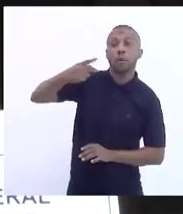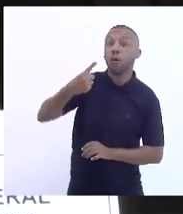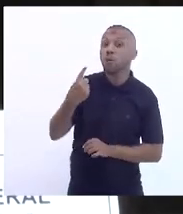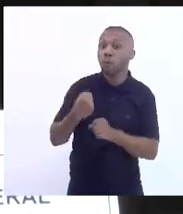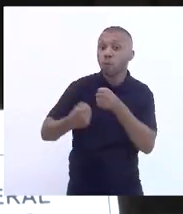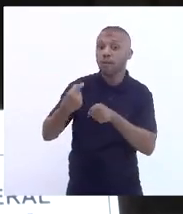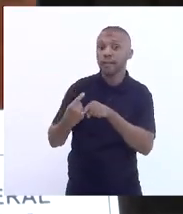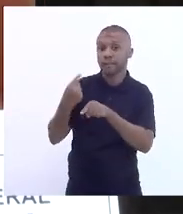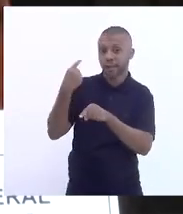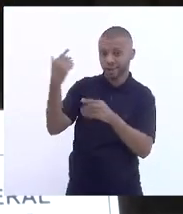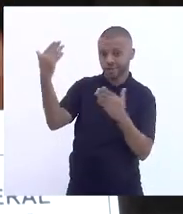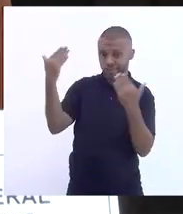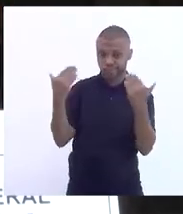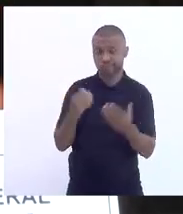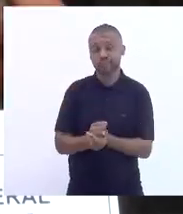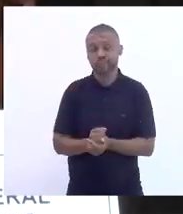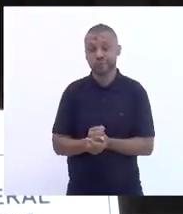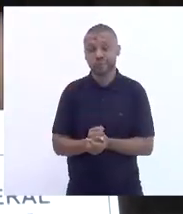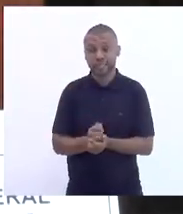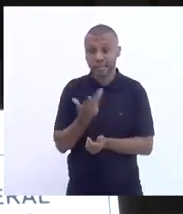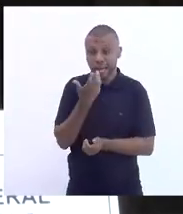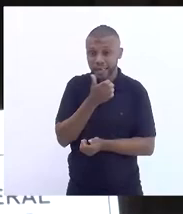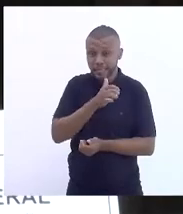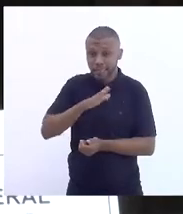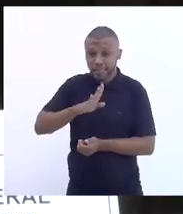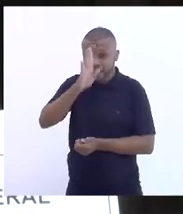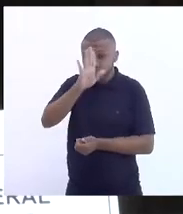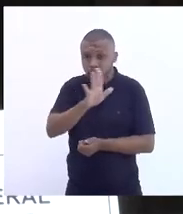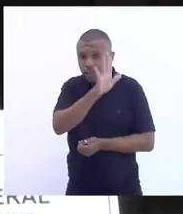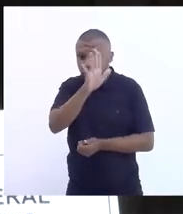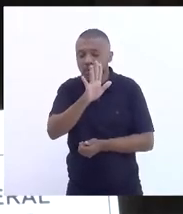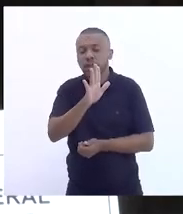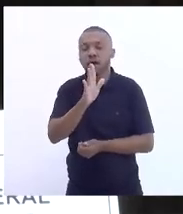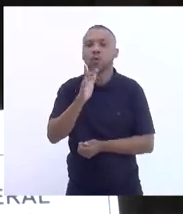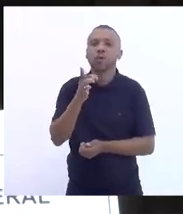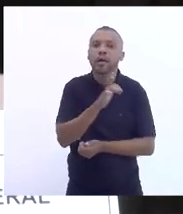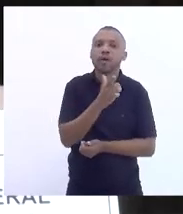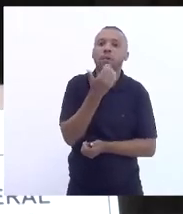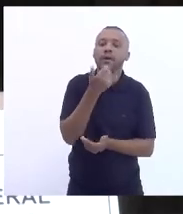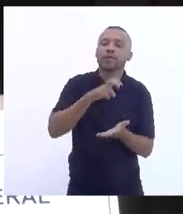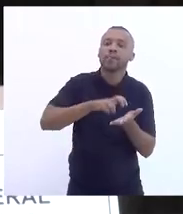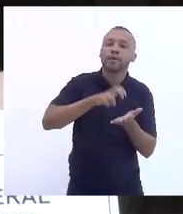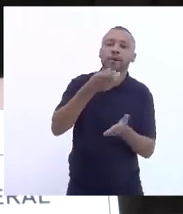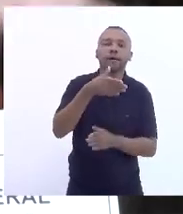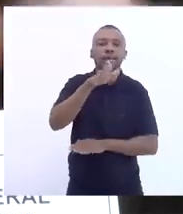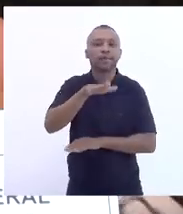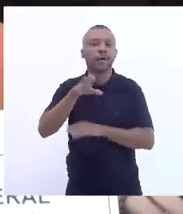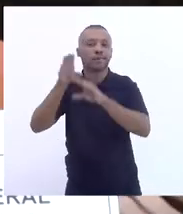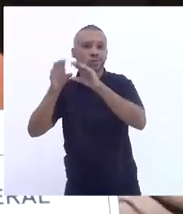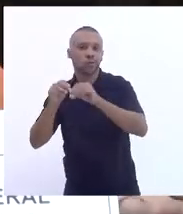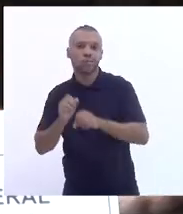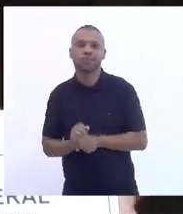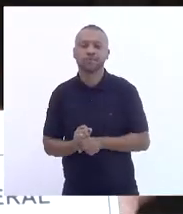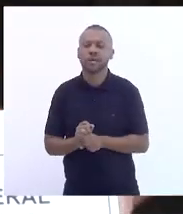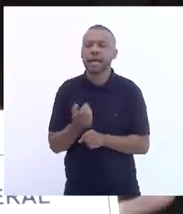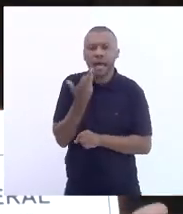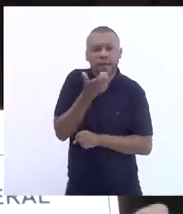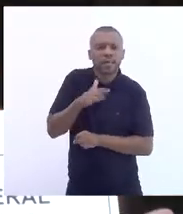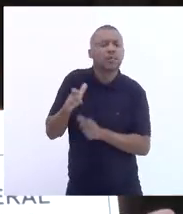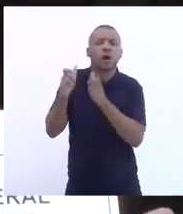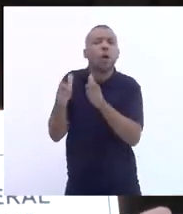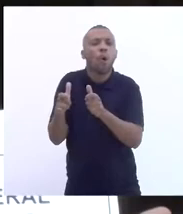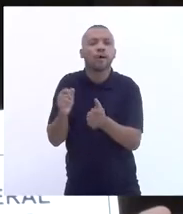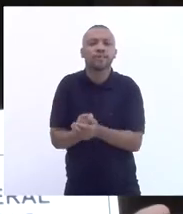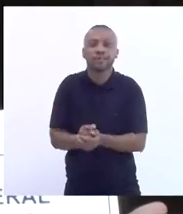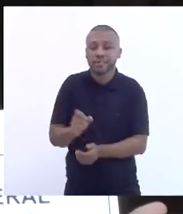Crianças brasileiras fazem as três refeições por dia onde estão essas crianças na zona sul no asfalto ou